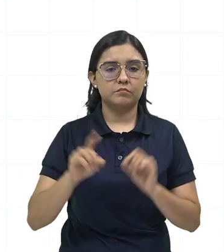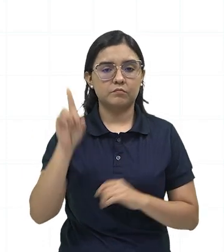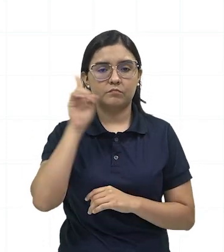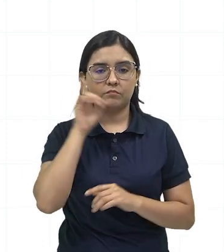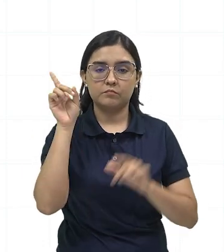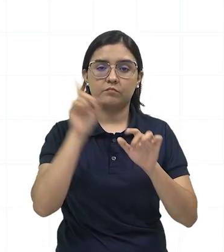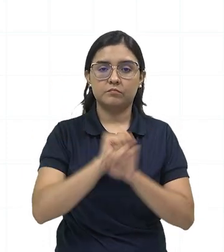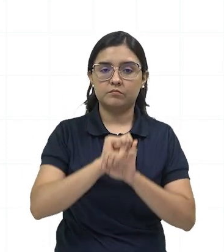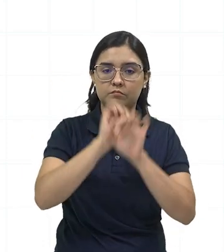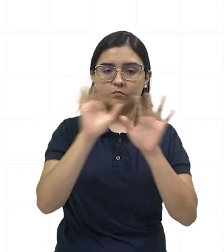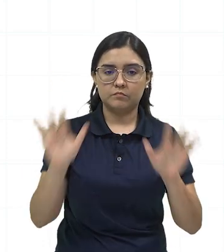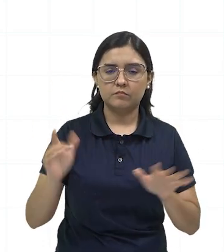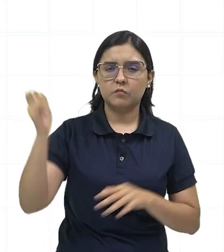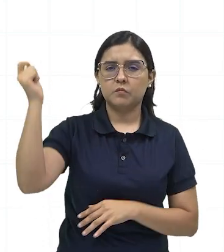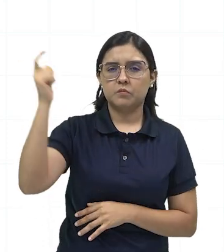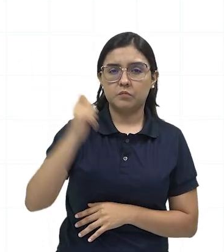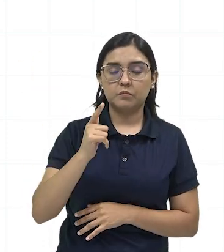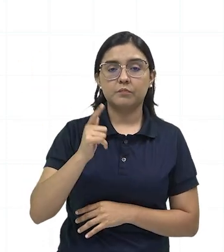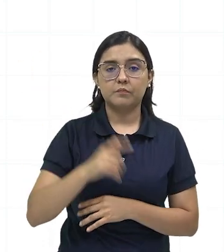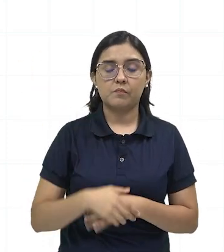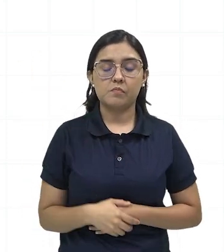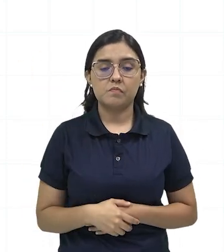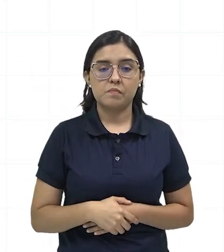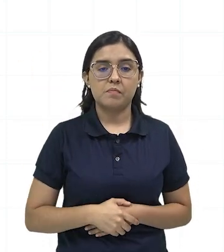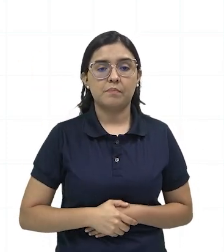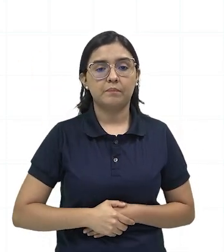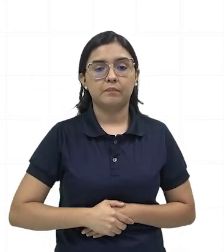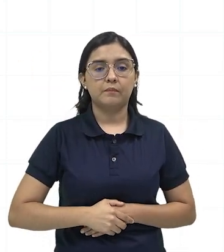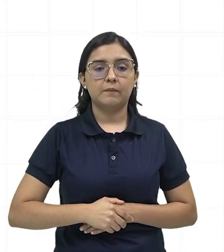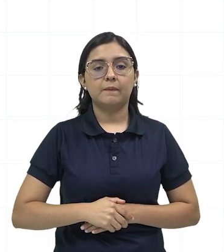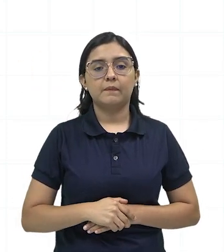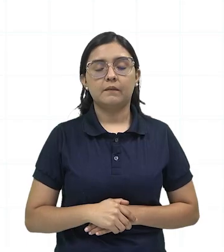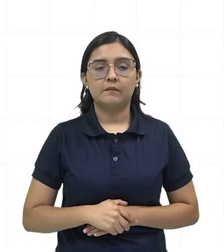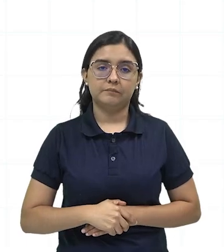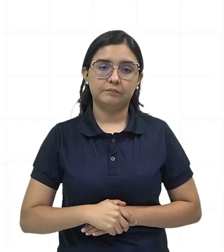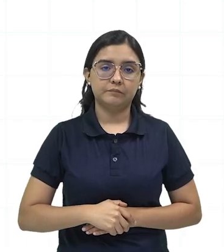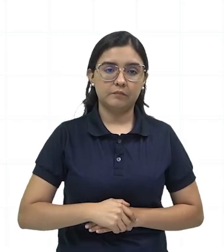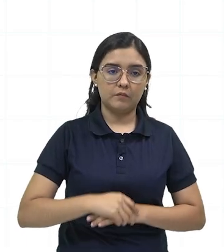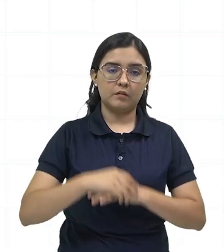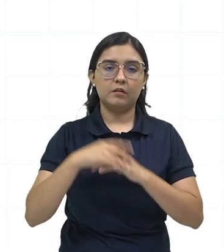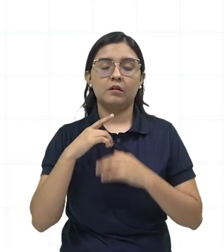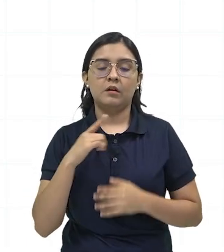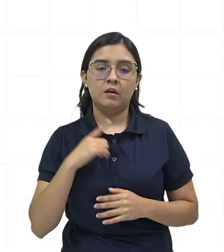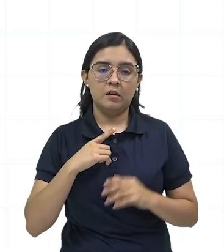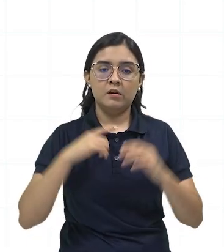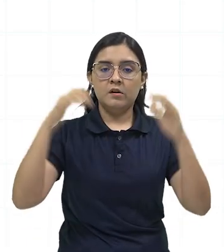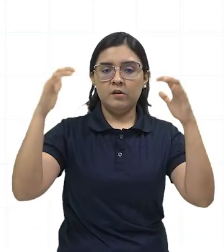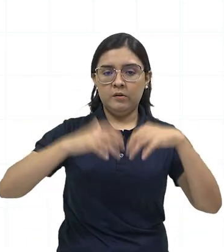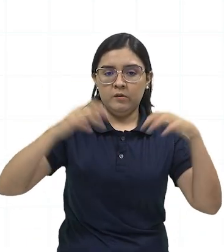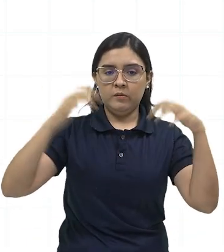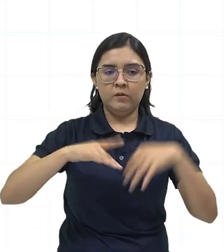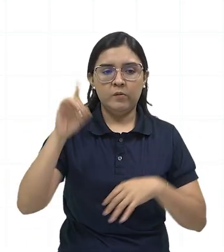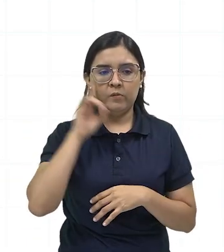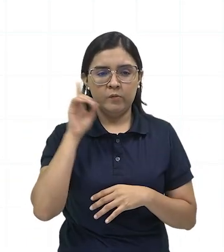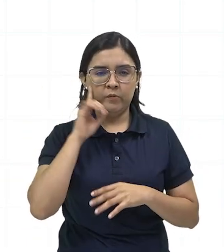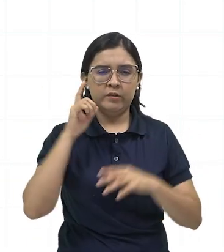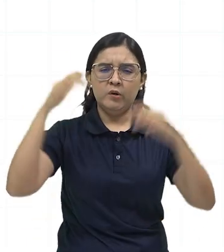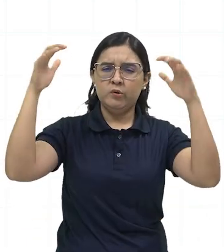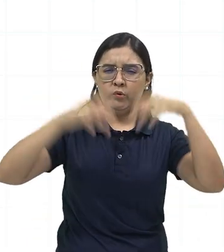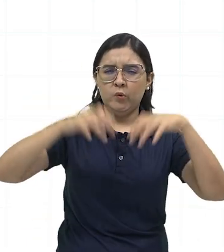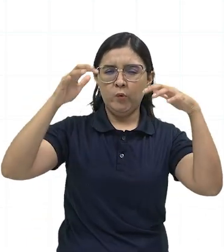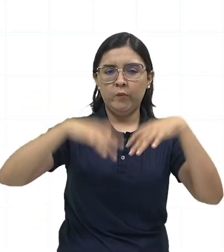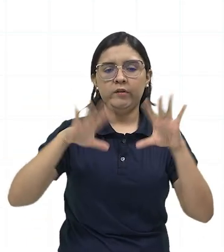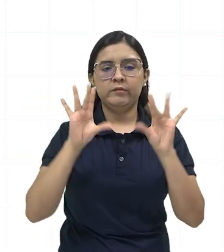dia claro, ensolarado, né? E a chuva, um dia molhado, né?